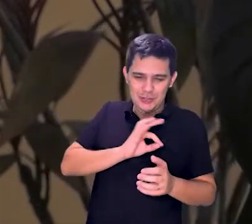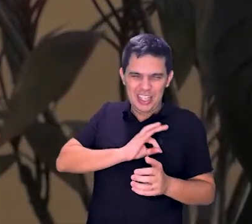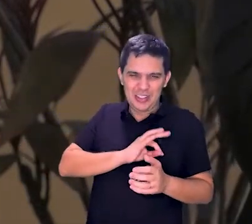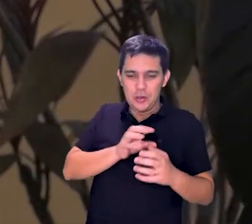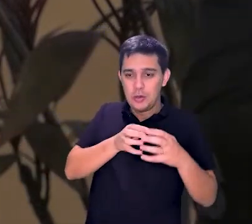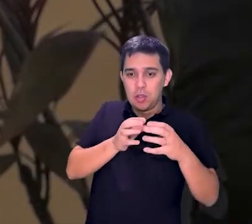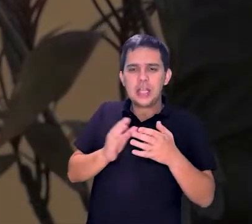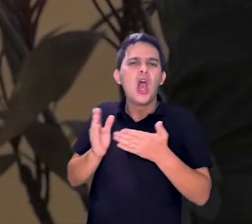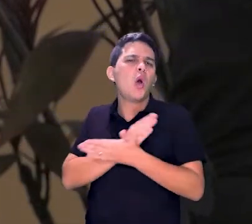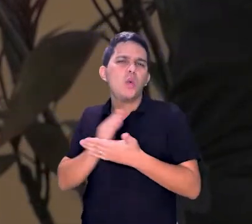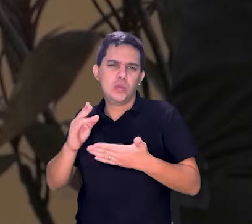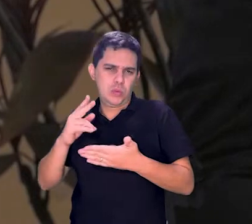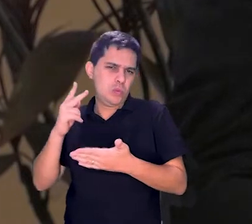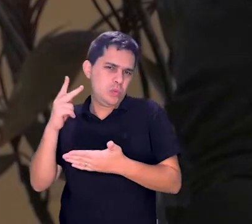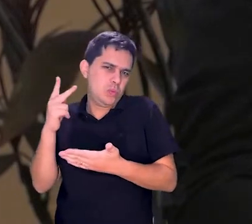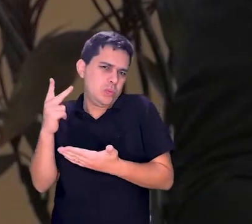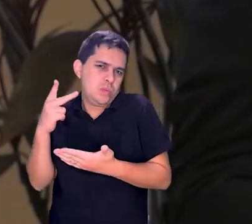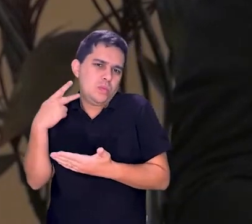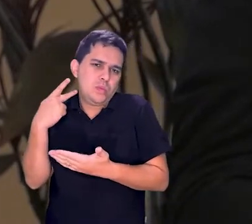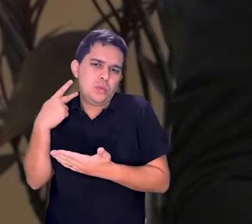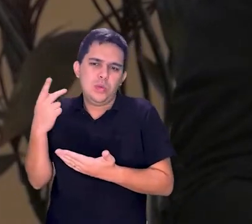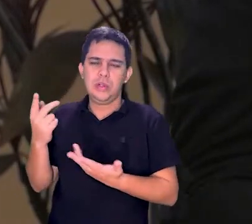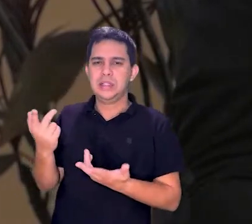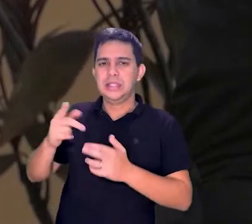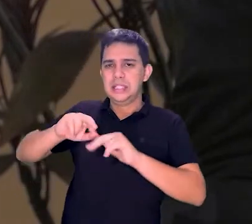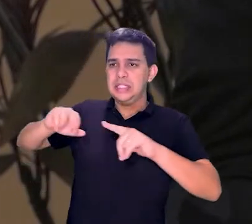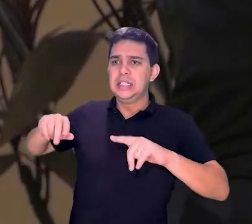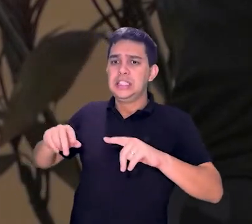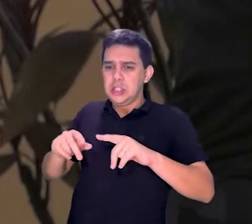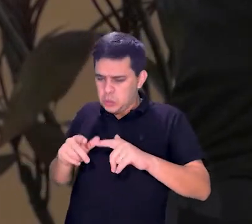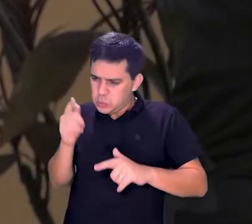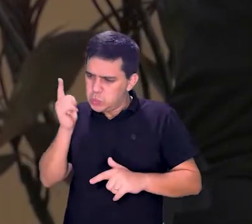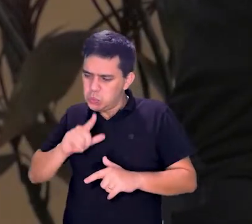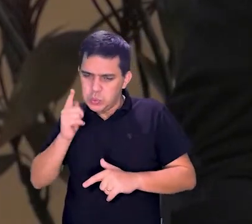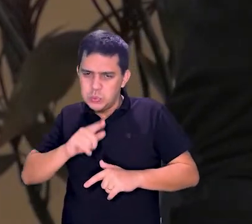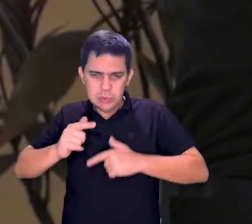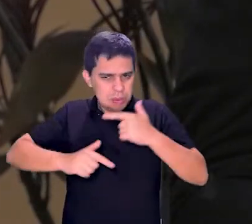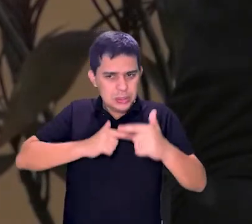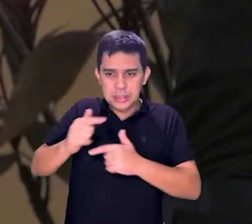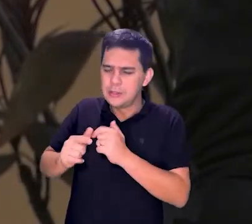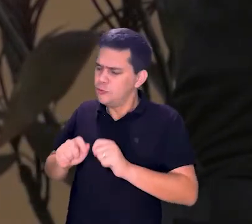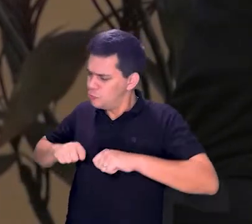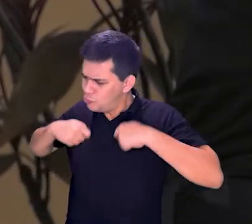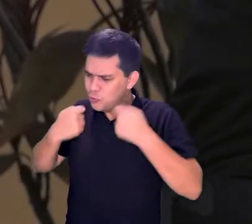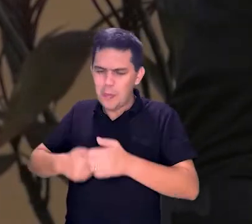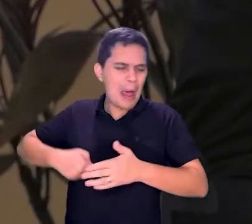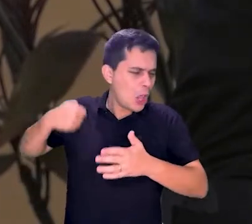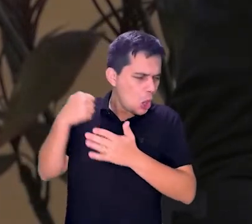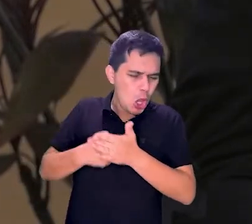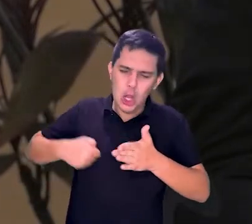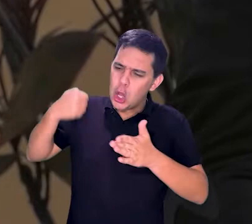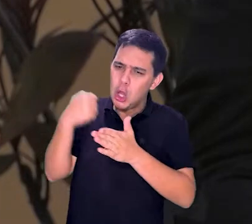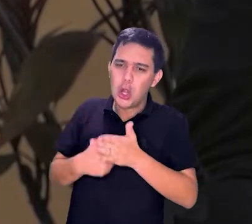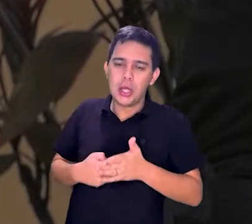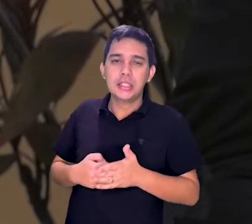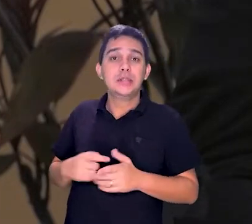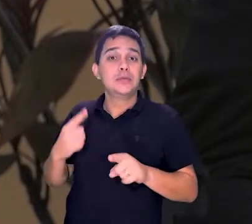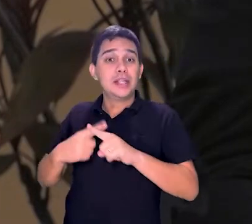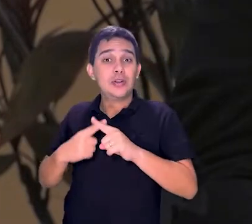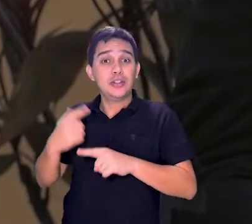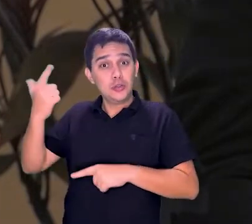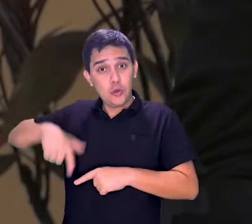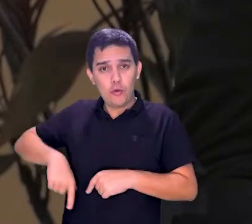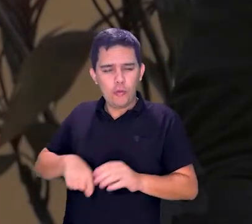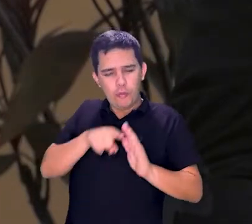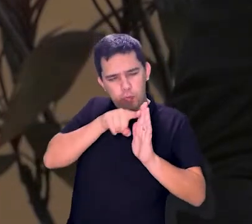alguns desembargadores, foi uma coisa assim, uma luta muito grande, porque nós fizemos uma nova vistoria, nós